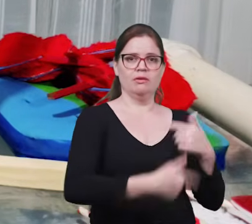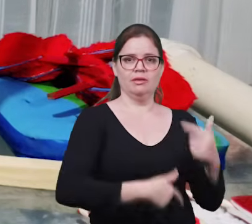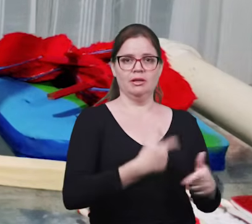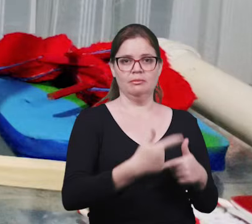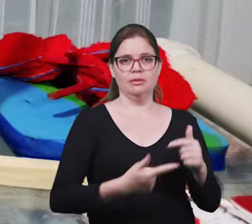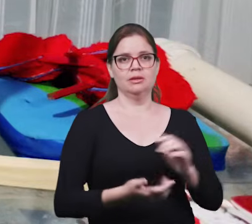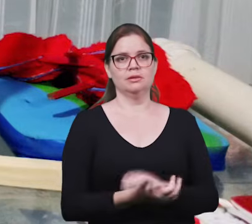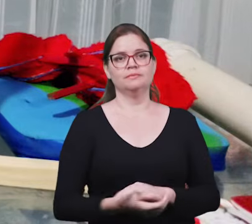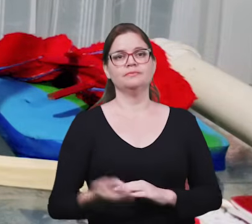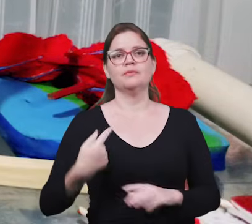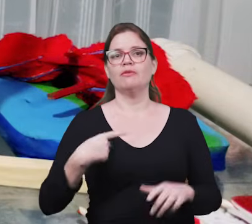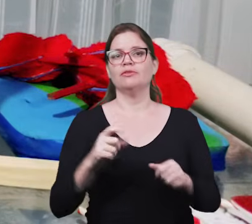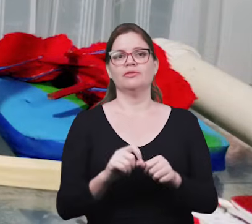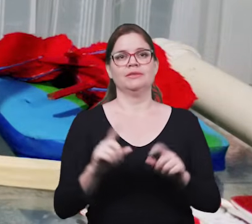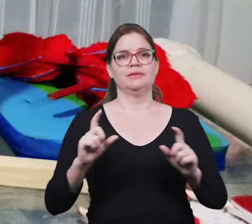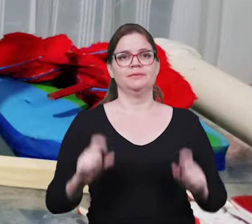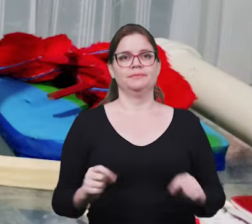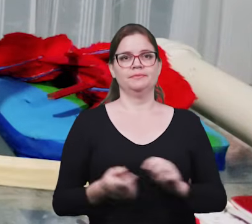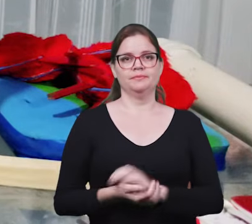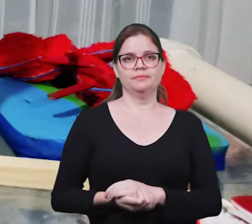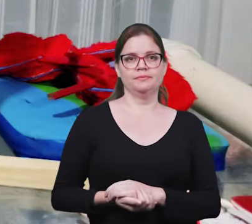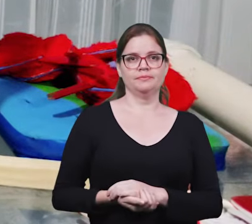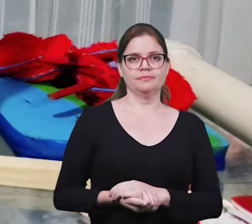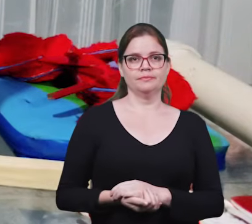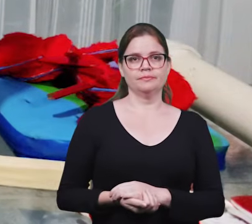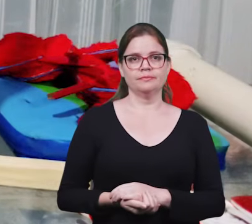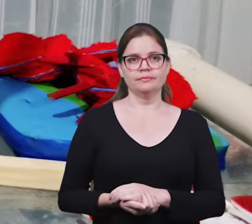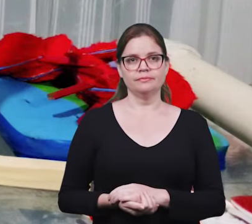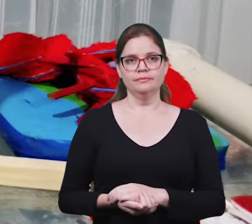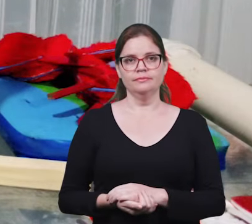Olha o que eles estavam fazendo. Eles estavam